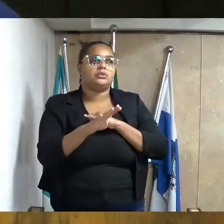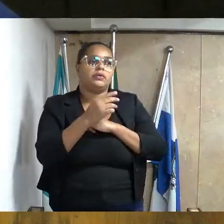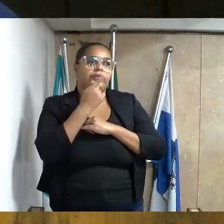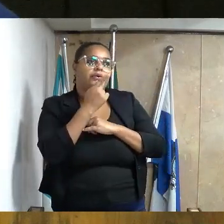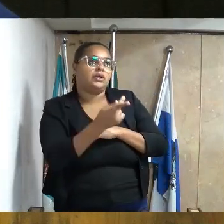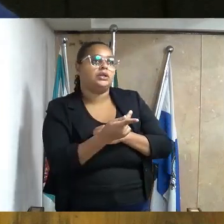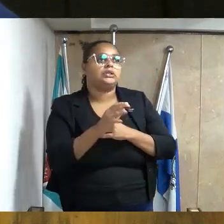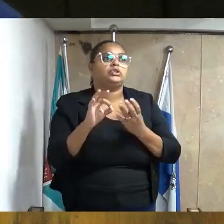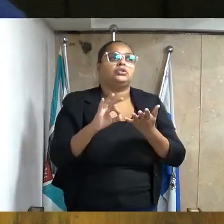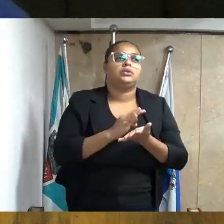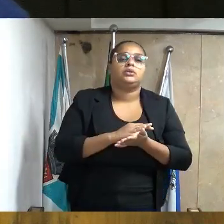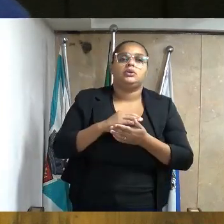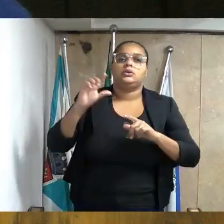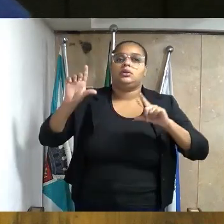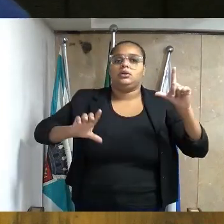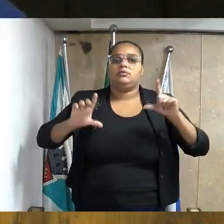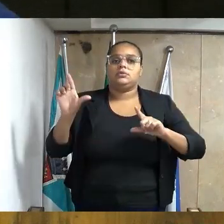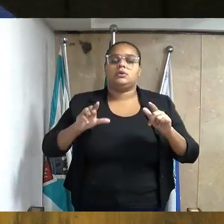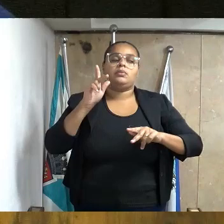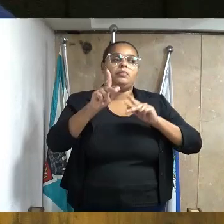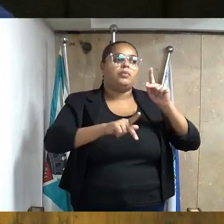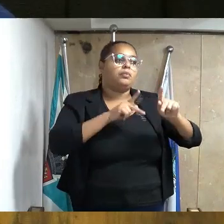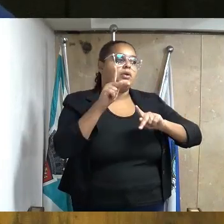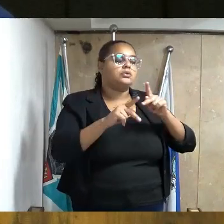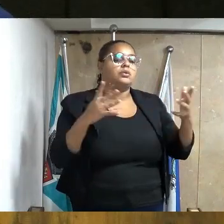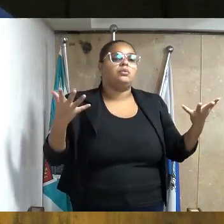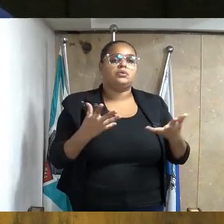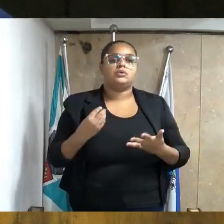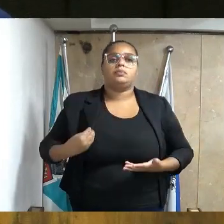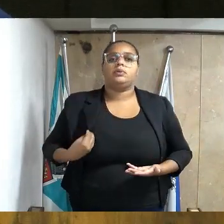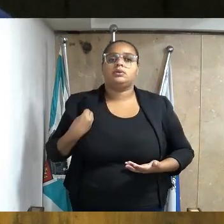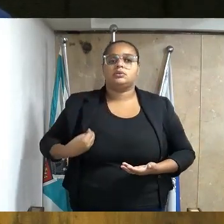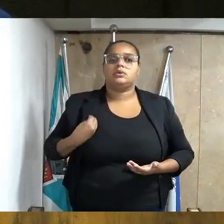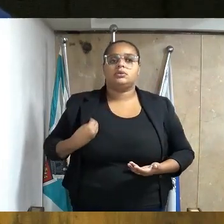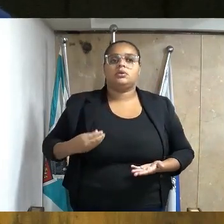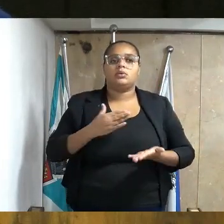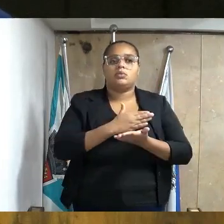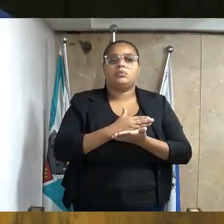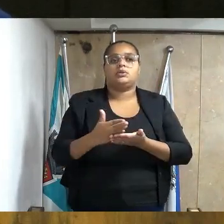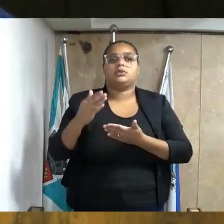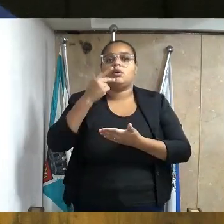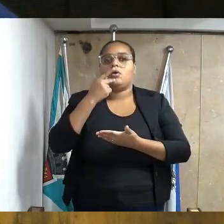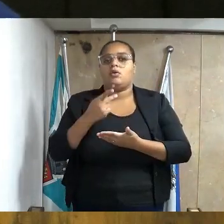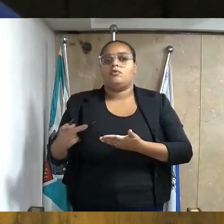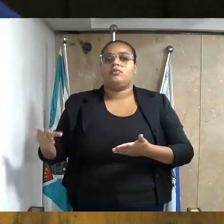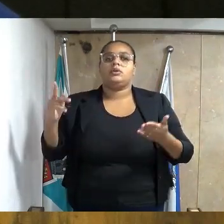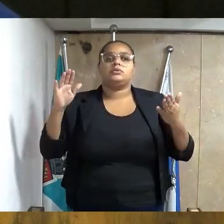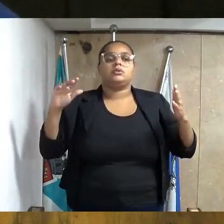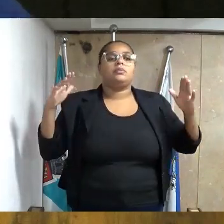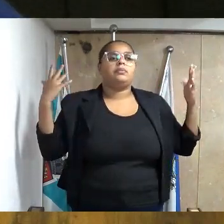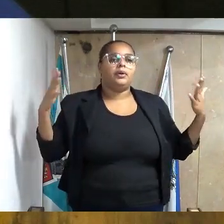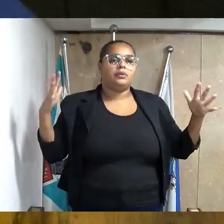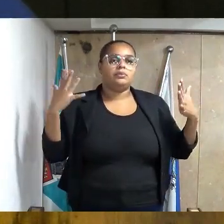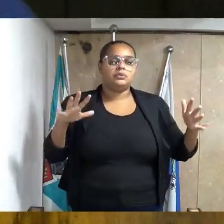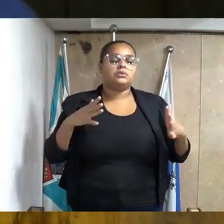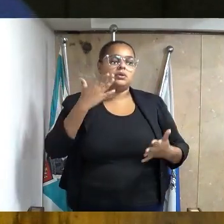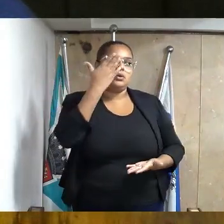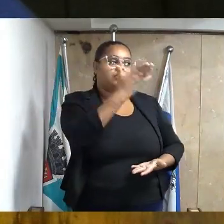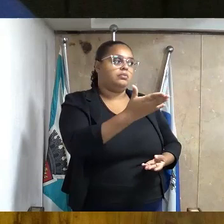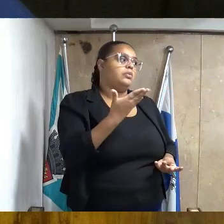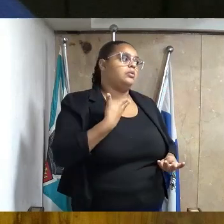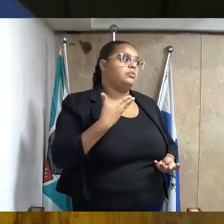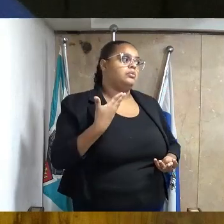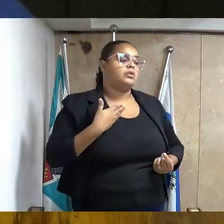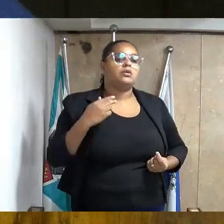escrita, televisada, público presente. Quero começar aqui falando e parabenizando meu